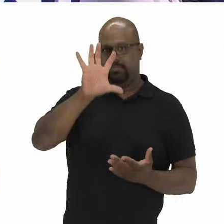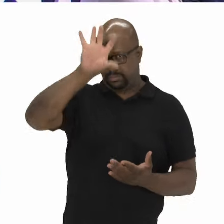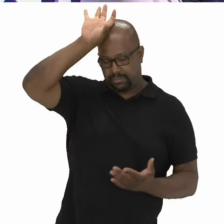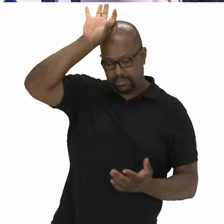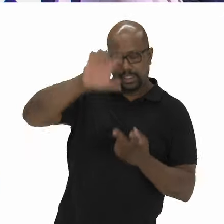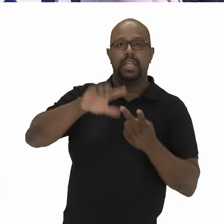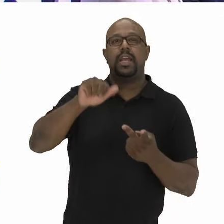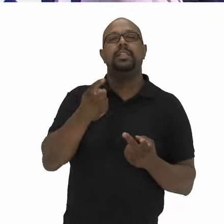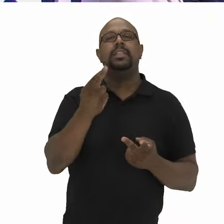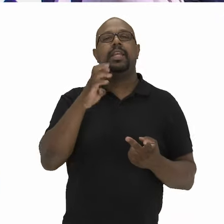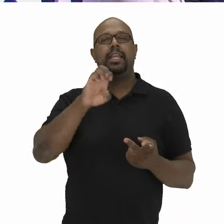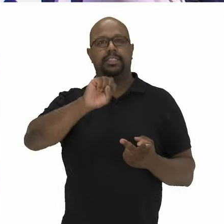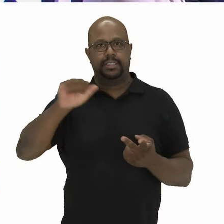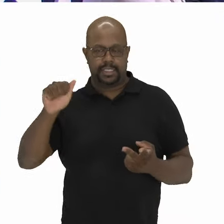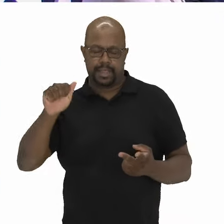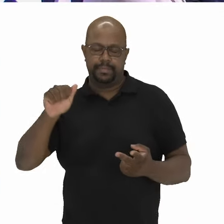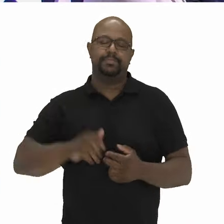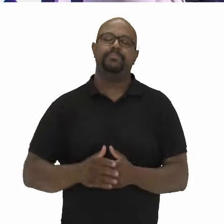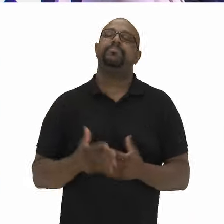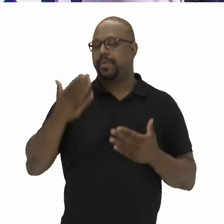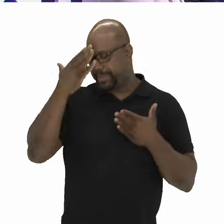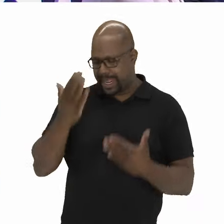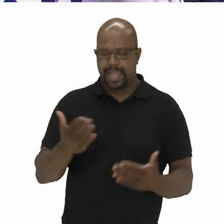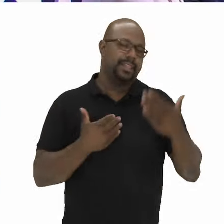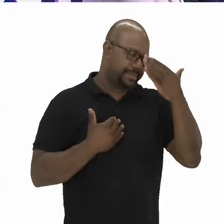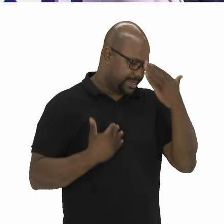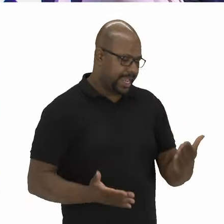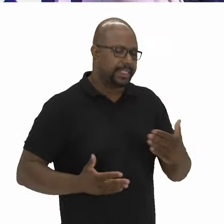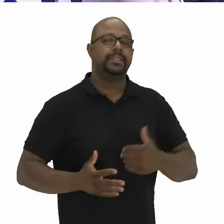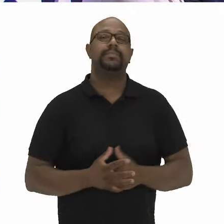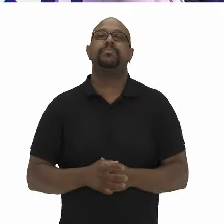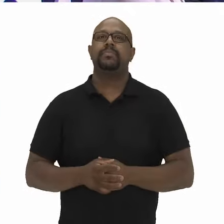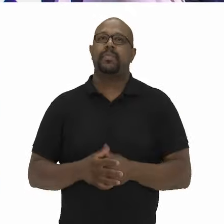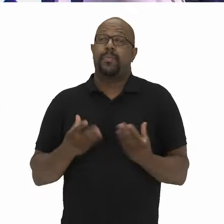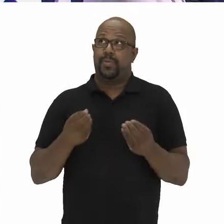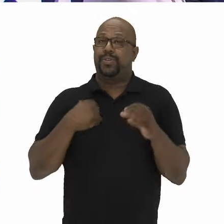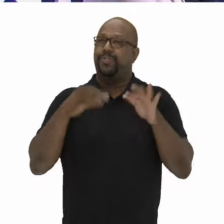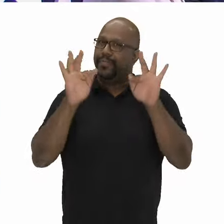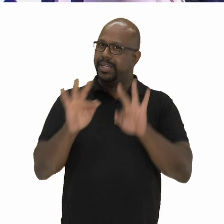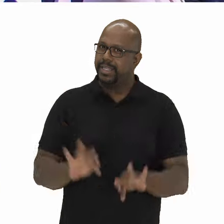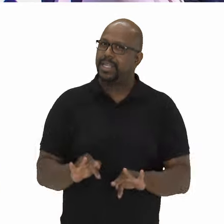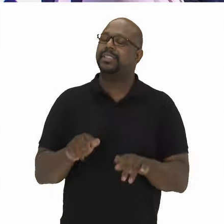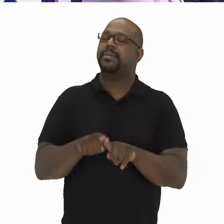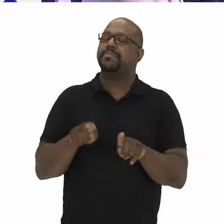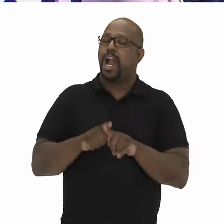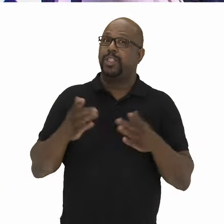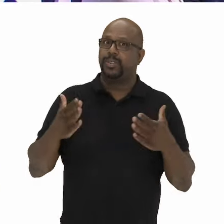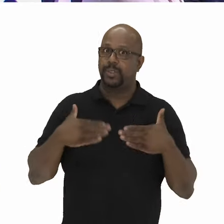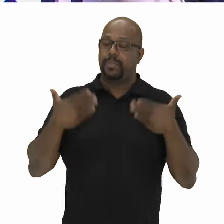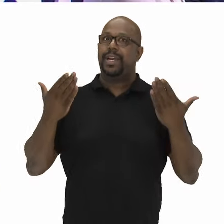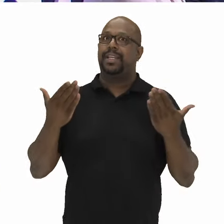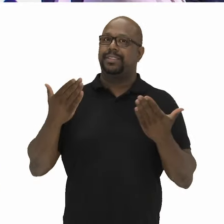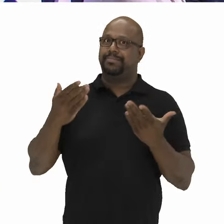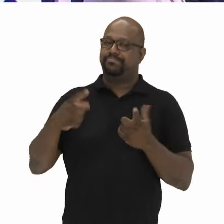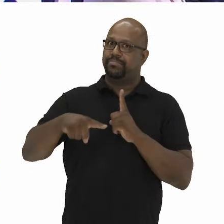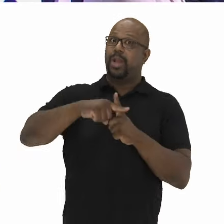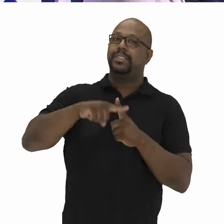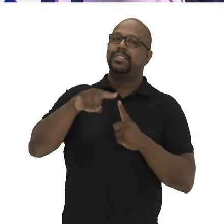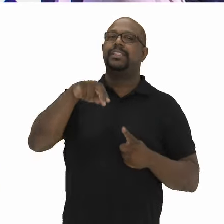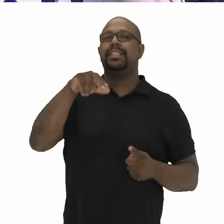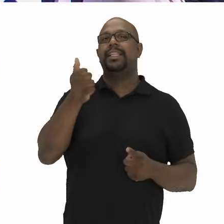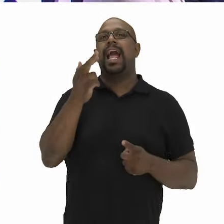ne e Andressa Leal obrigada obrigada E muito feliz de ter ainda essa surpresa